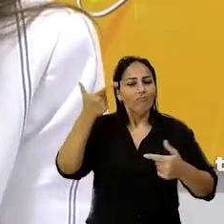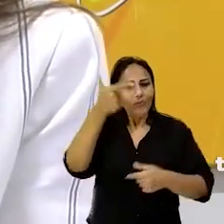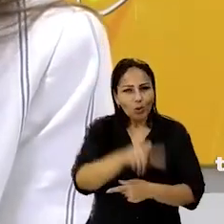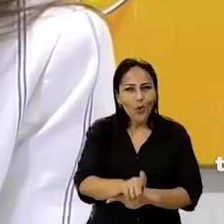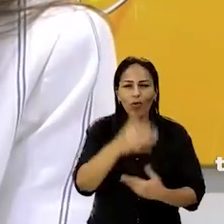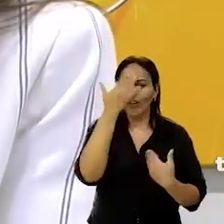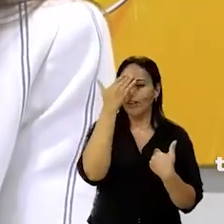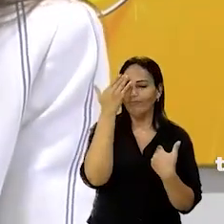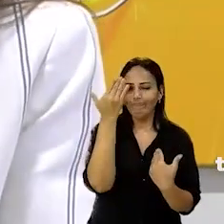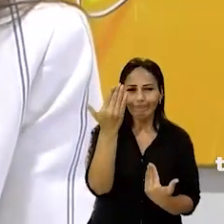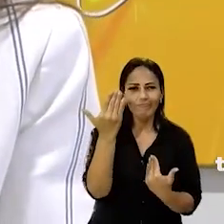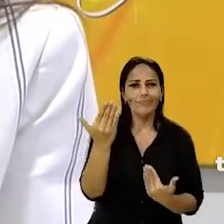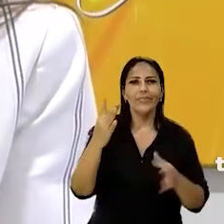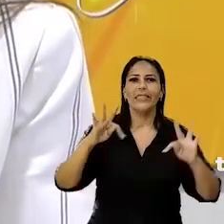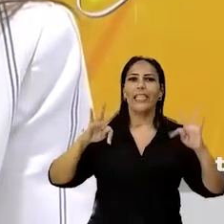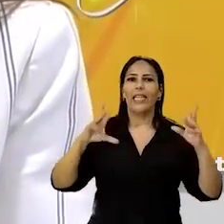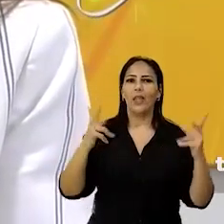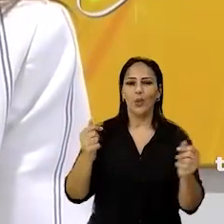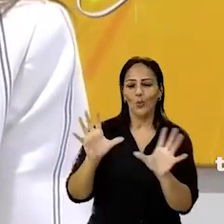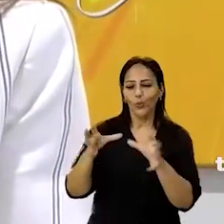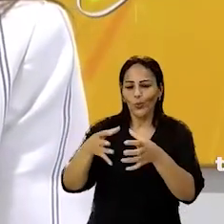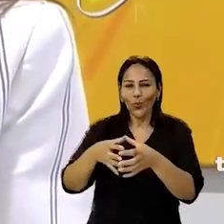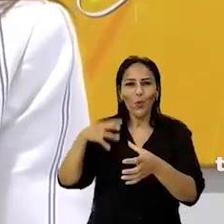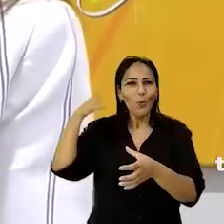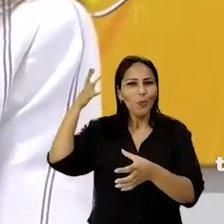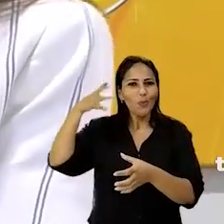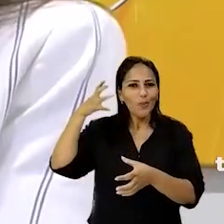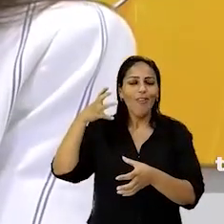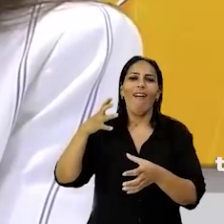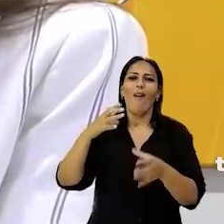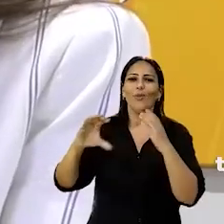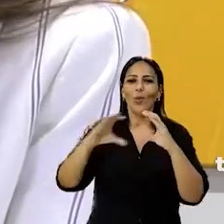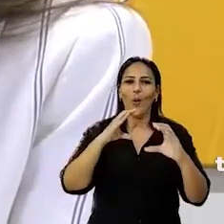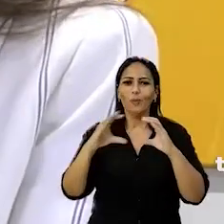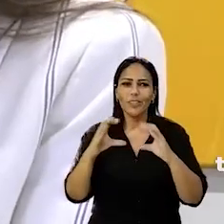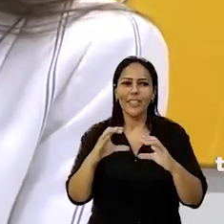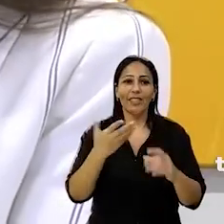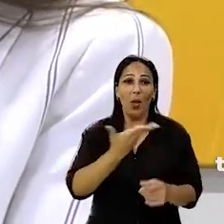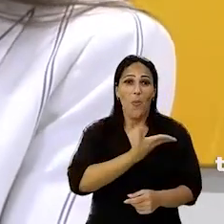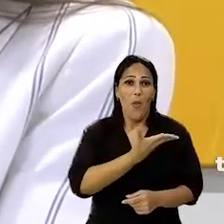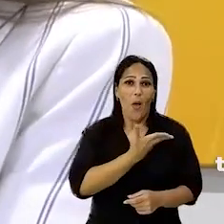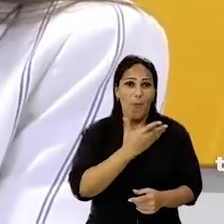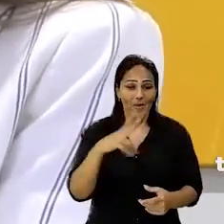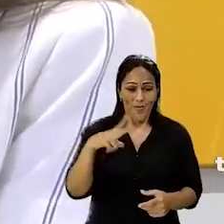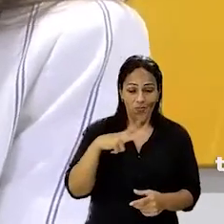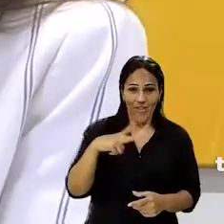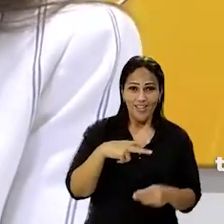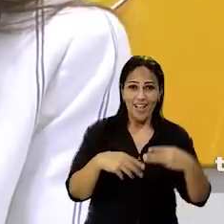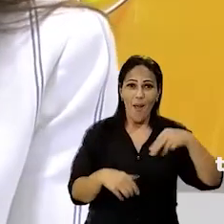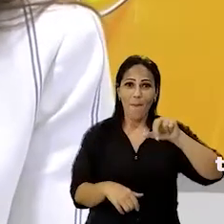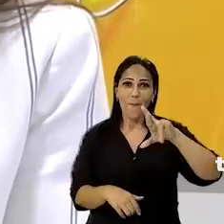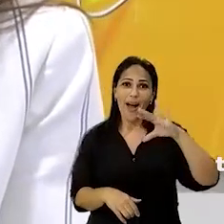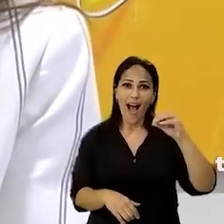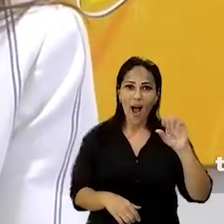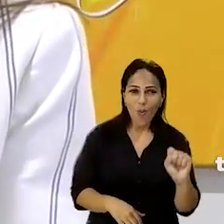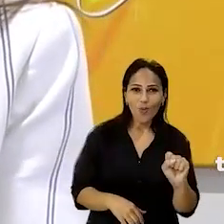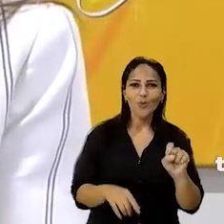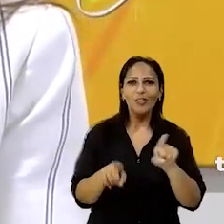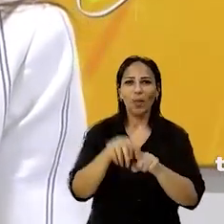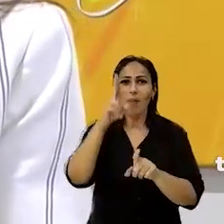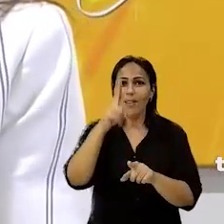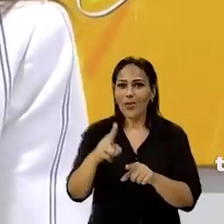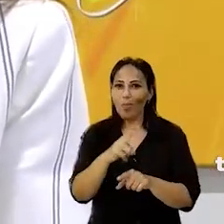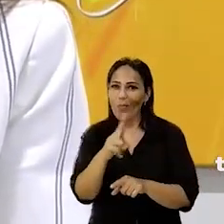agradecimento, obrigada a todo o Sistema Rural de Comunicação, através do meu amigo pessoal Marcos Dantas, Joelma, do